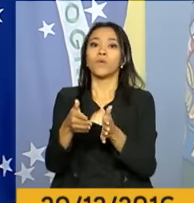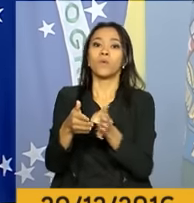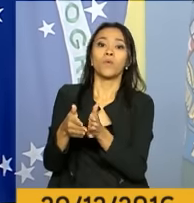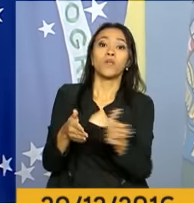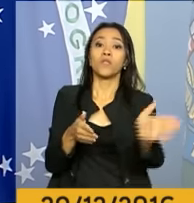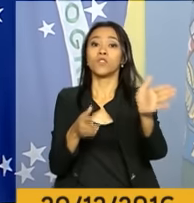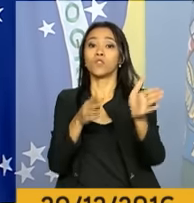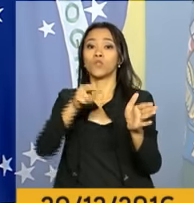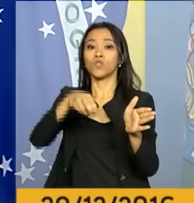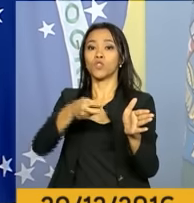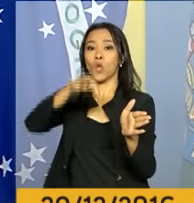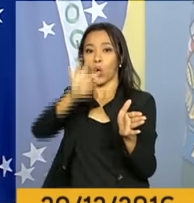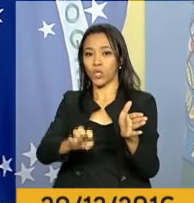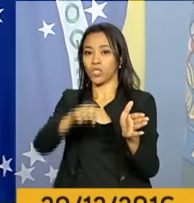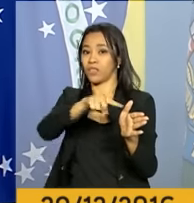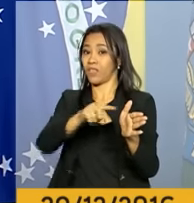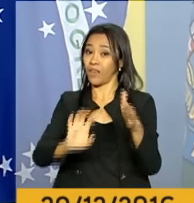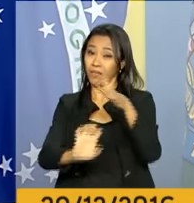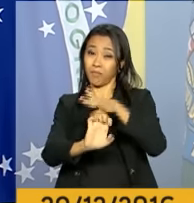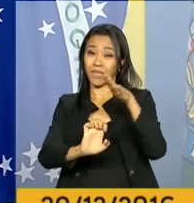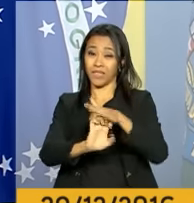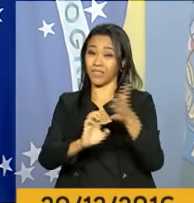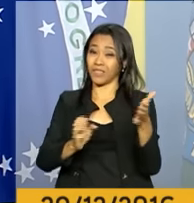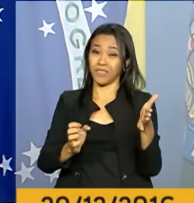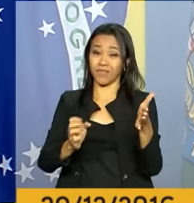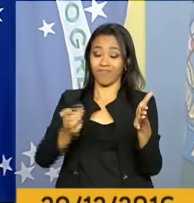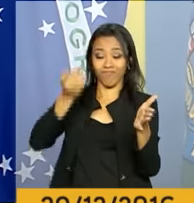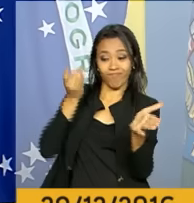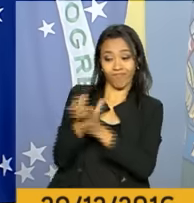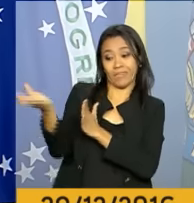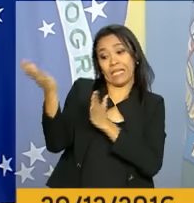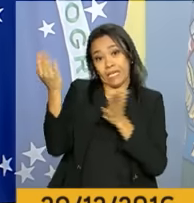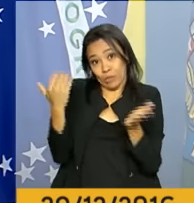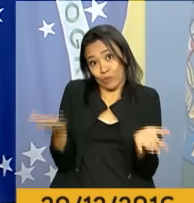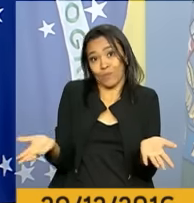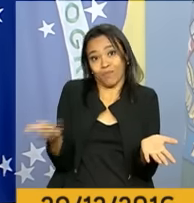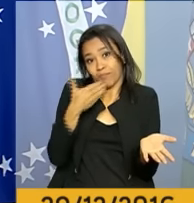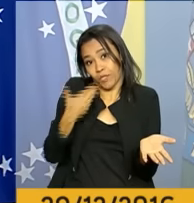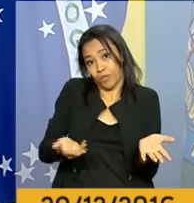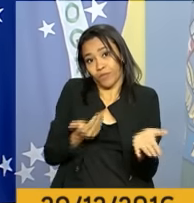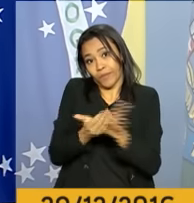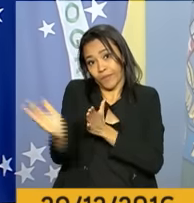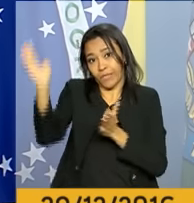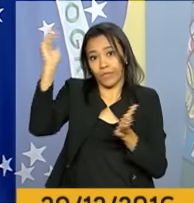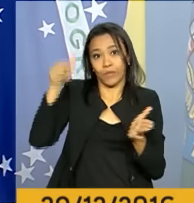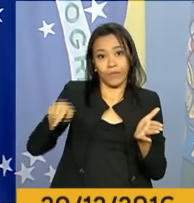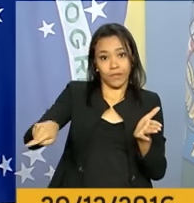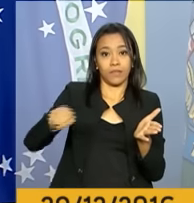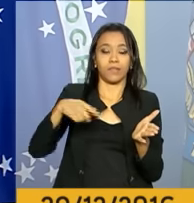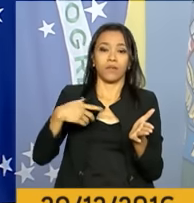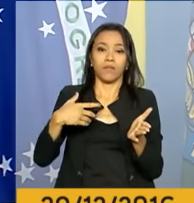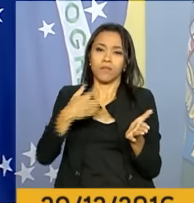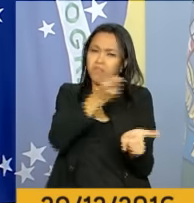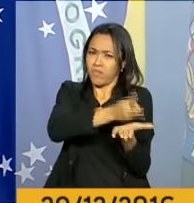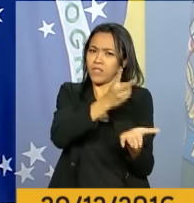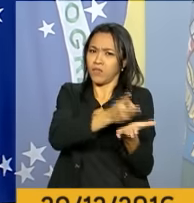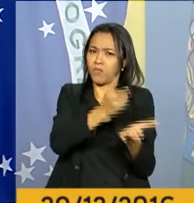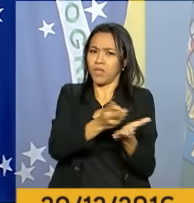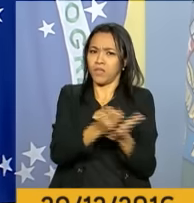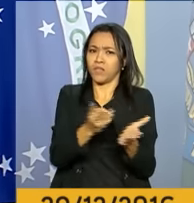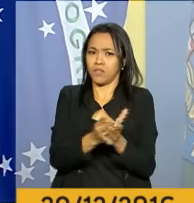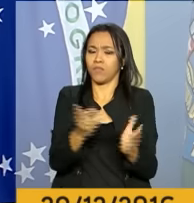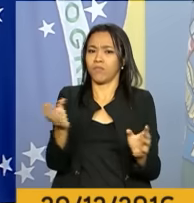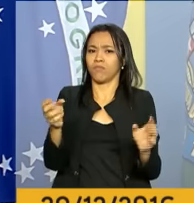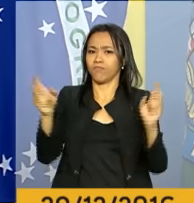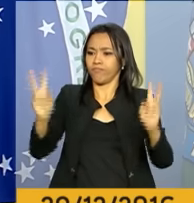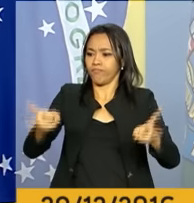empresa que teve que sair do consórcio nós eh inauguramos na mesma data mas tendo